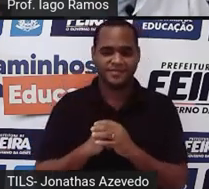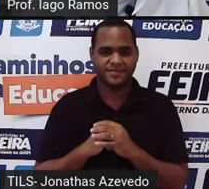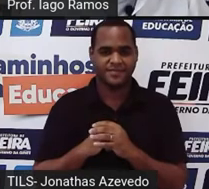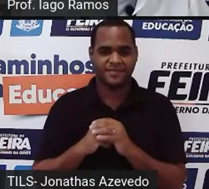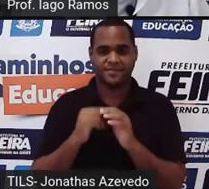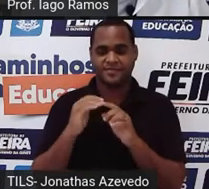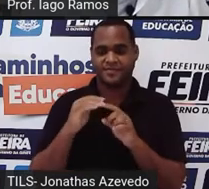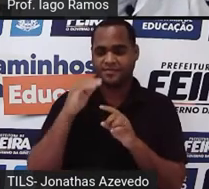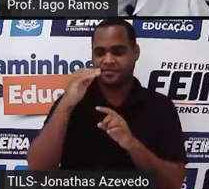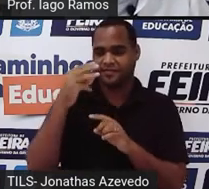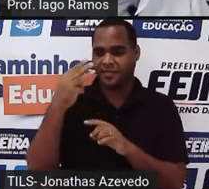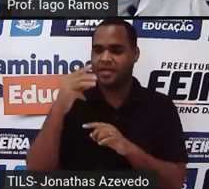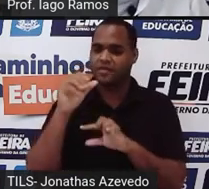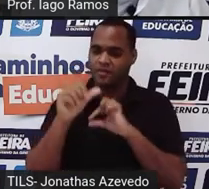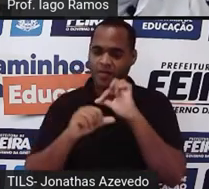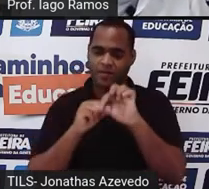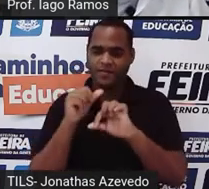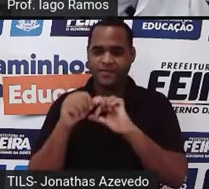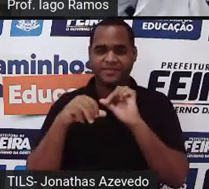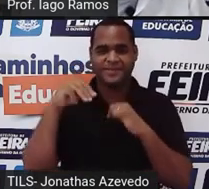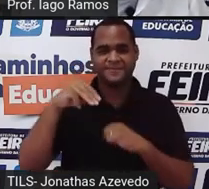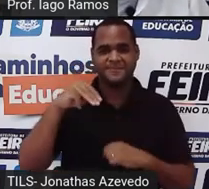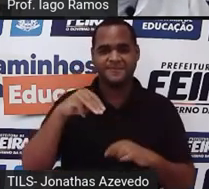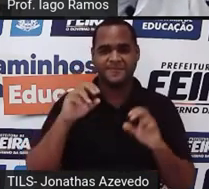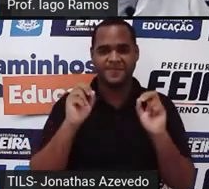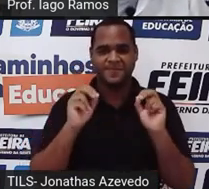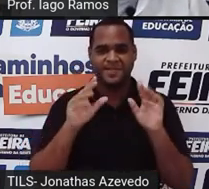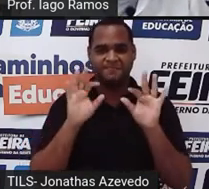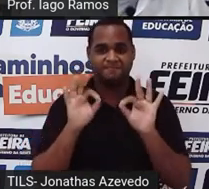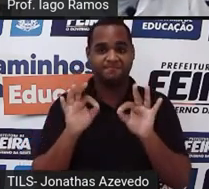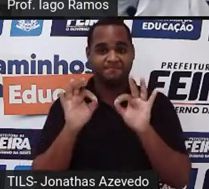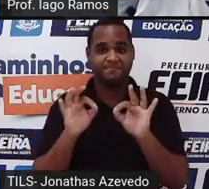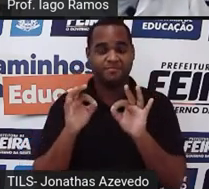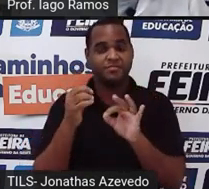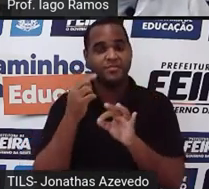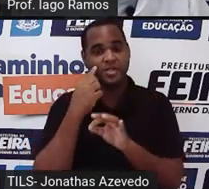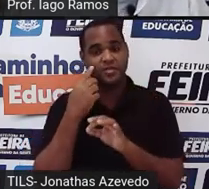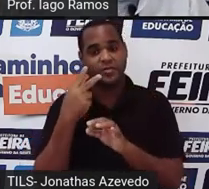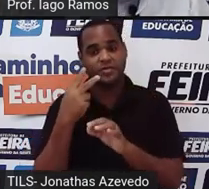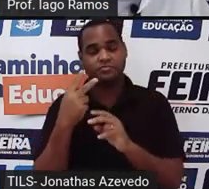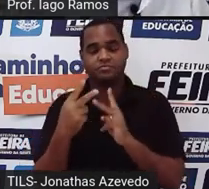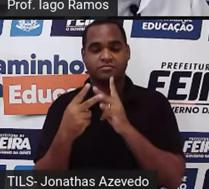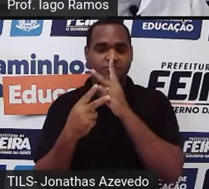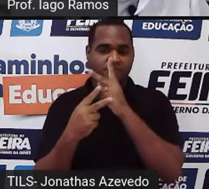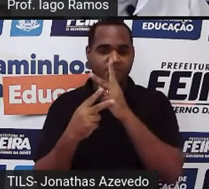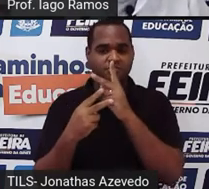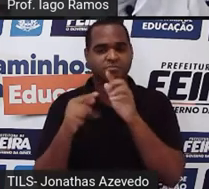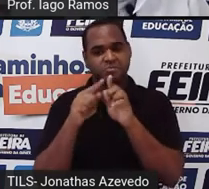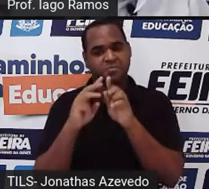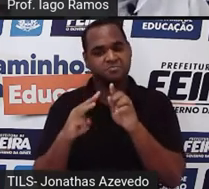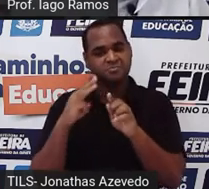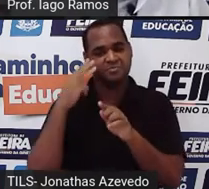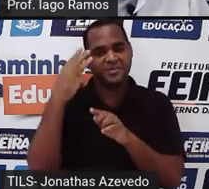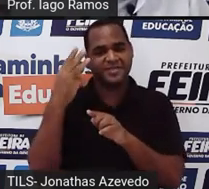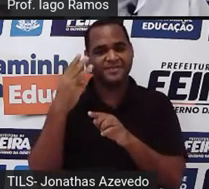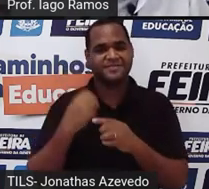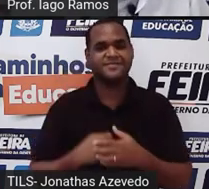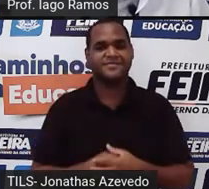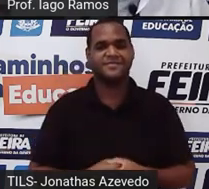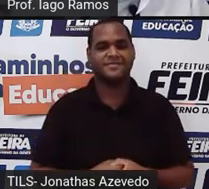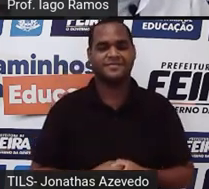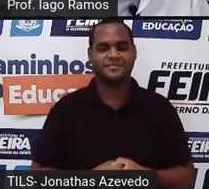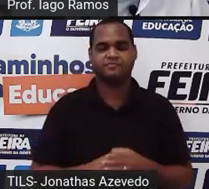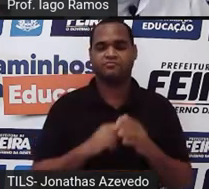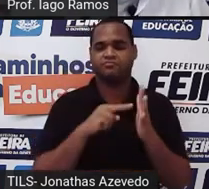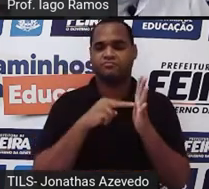a 3, trocando ali o m, tá bom? Então, isso aí, 2 elevado a 2 elevado a 3. O que é que